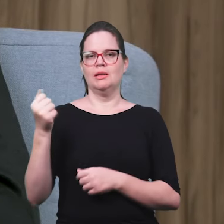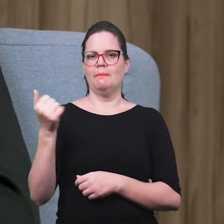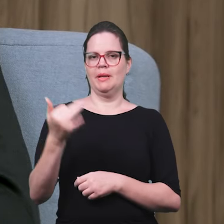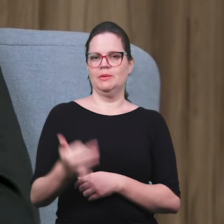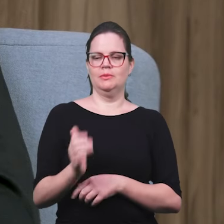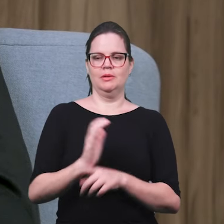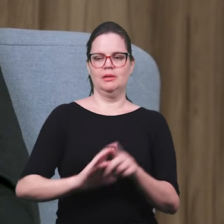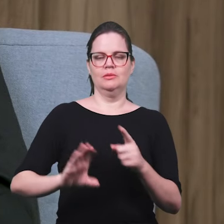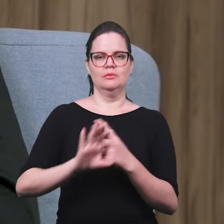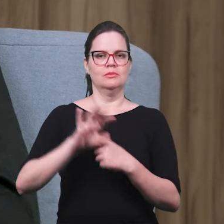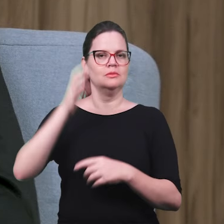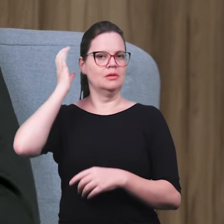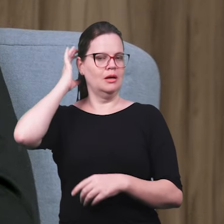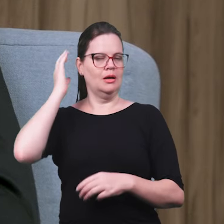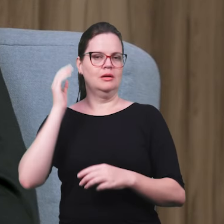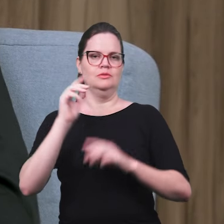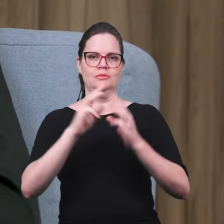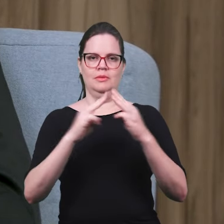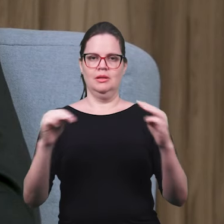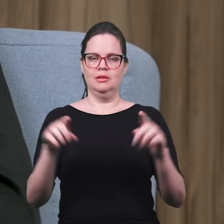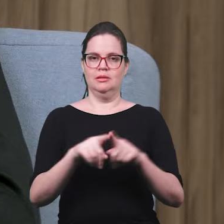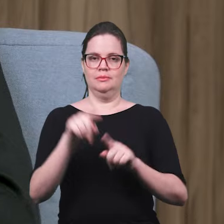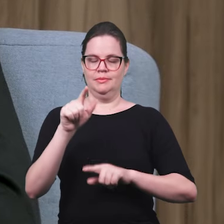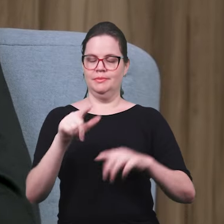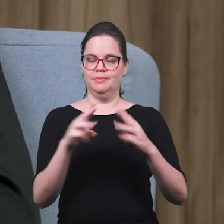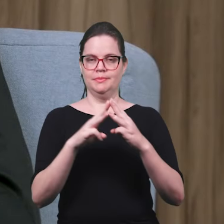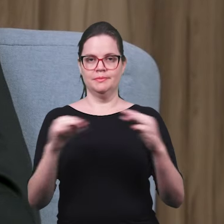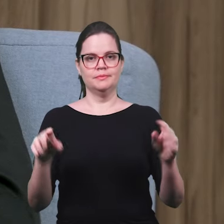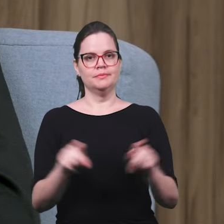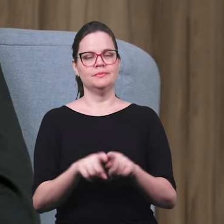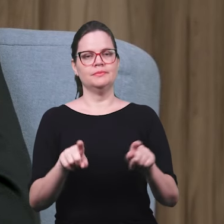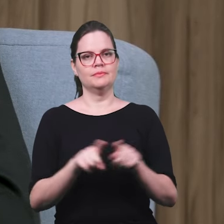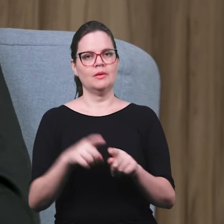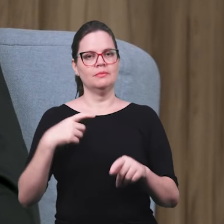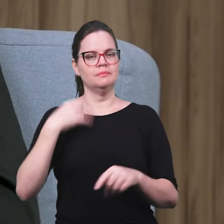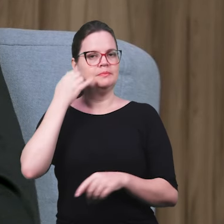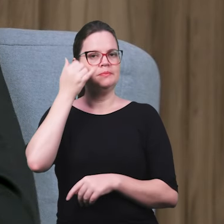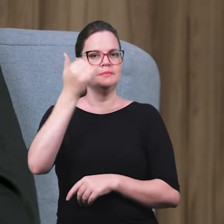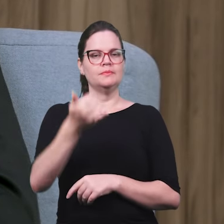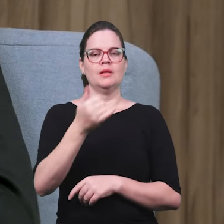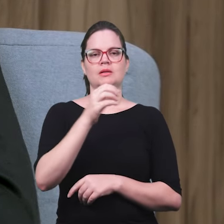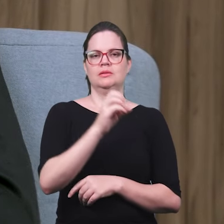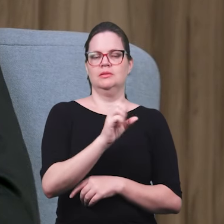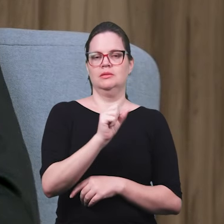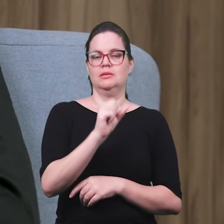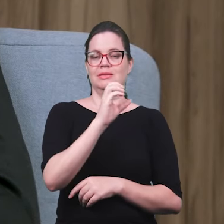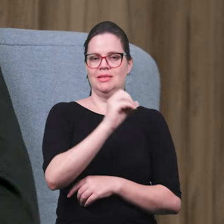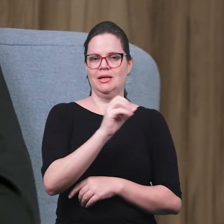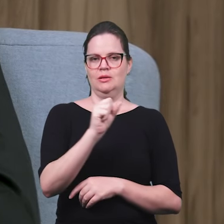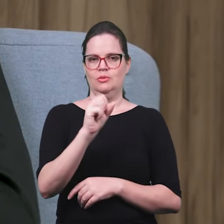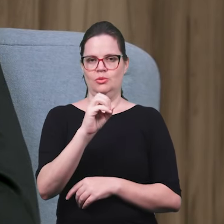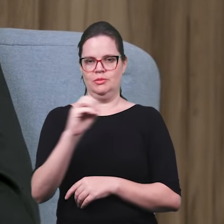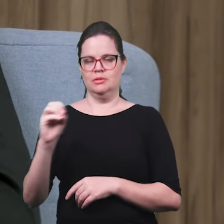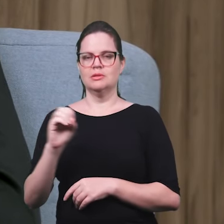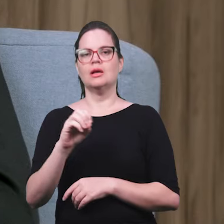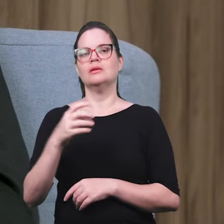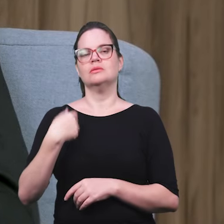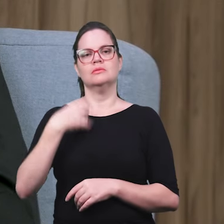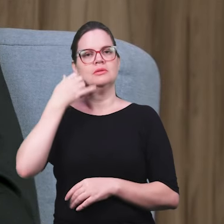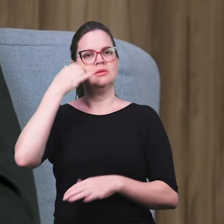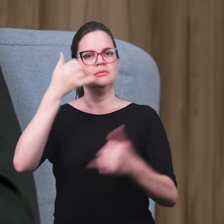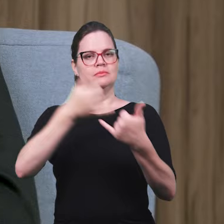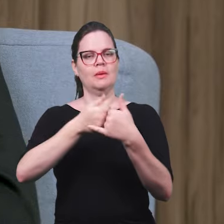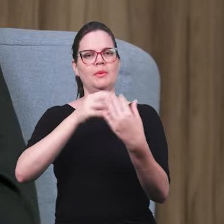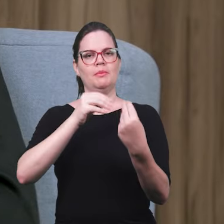da TV Manaim, da Rádio TV Manaim, e também está lá no 0800 atendendo as ligações que tantas